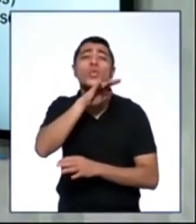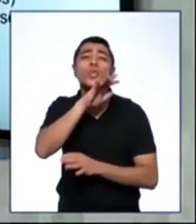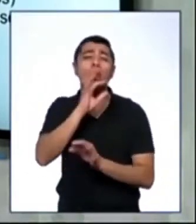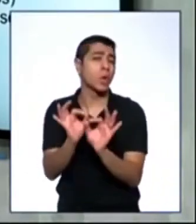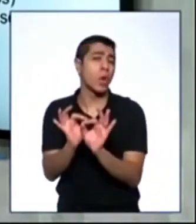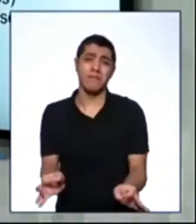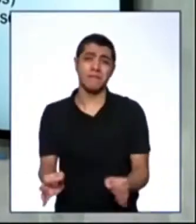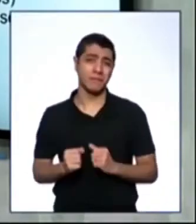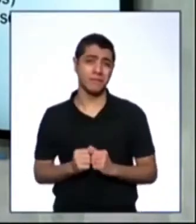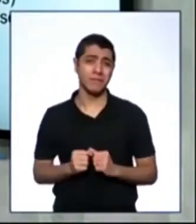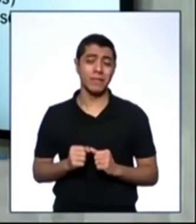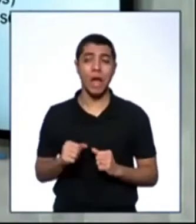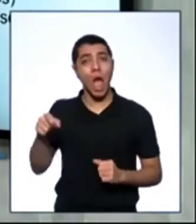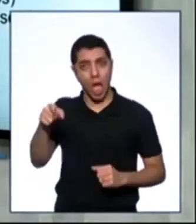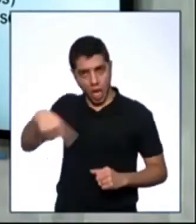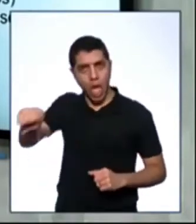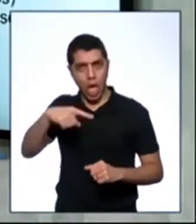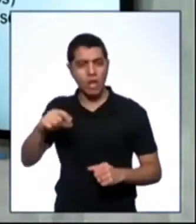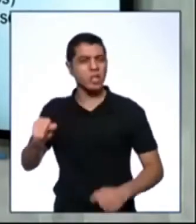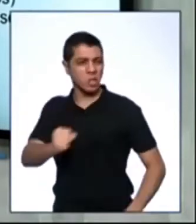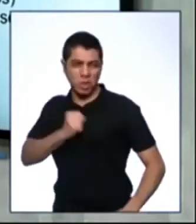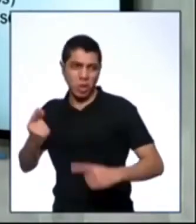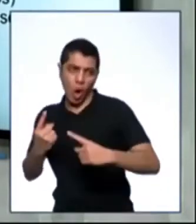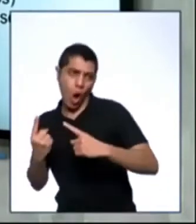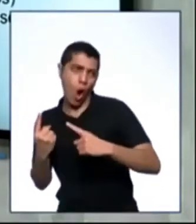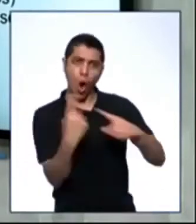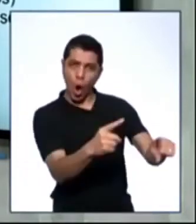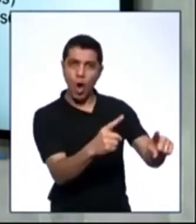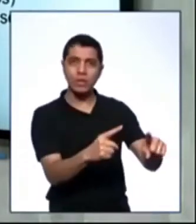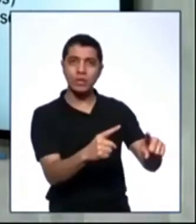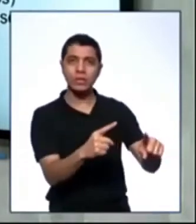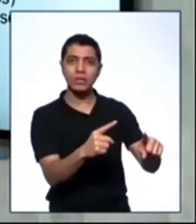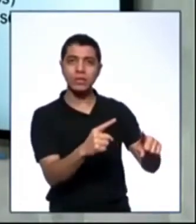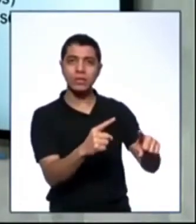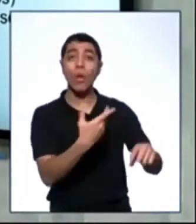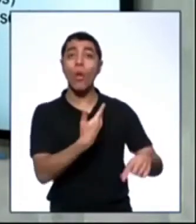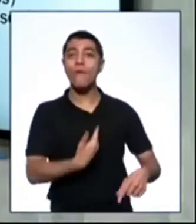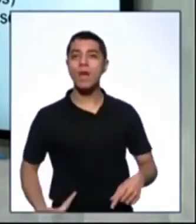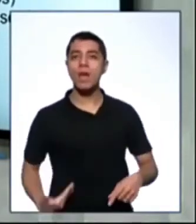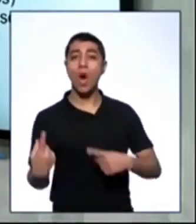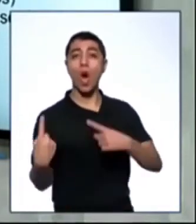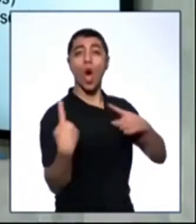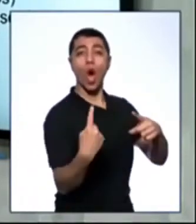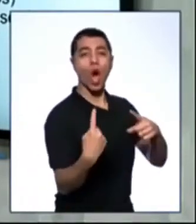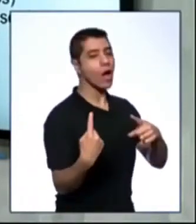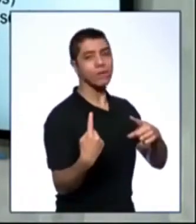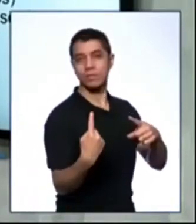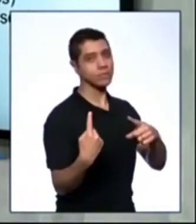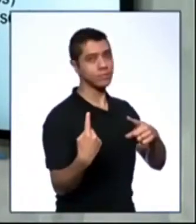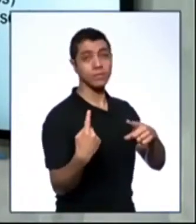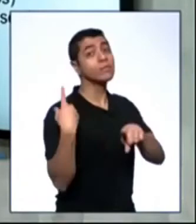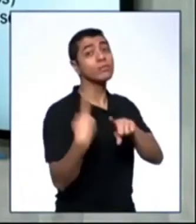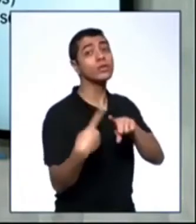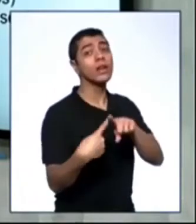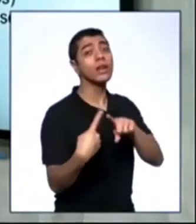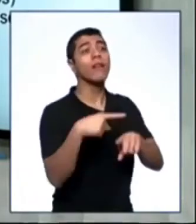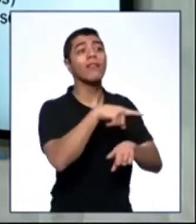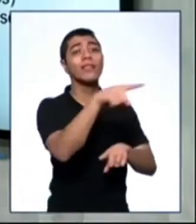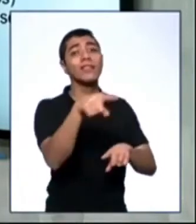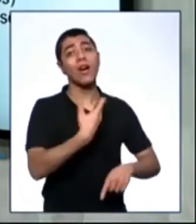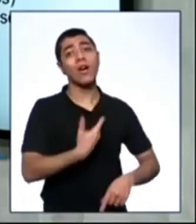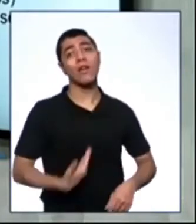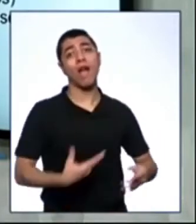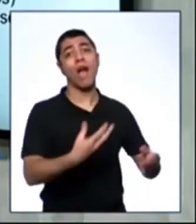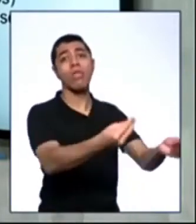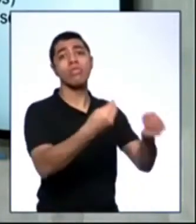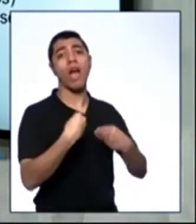se revolta contra o Estado? Ela se revolta contra os poderosos? Não, por quê? Porque ela é sustentada por eles. Alienação, entendeu? Alienação